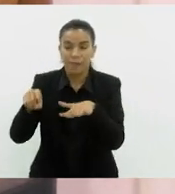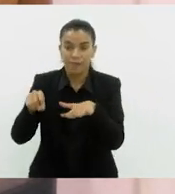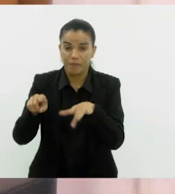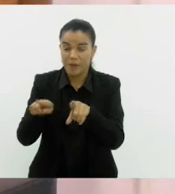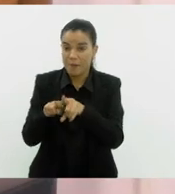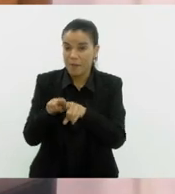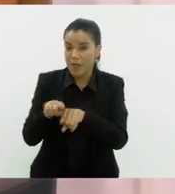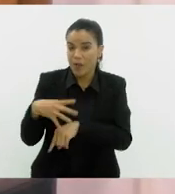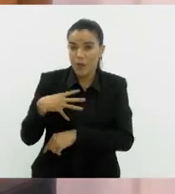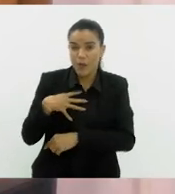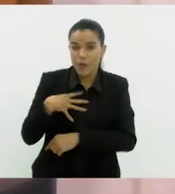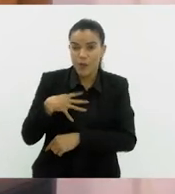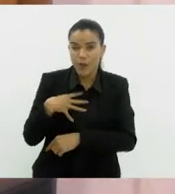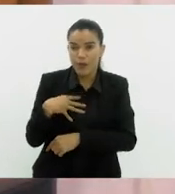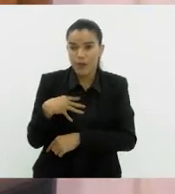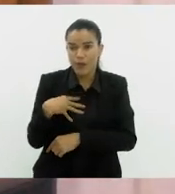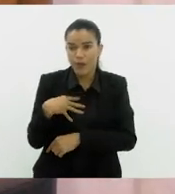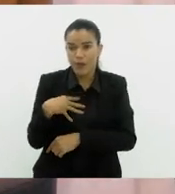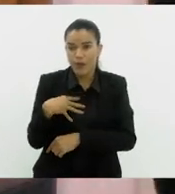filho